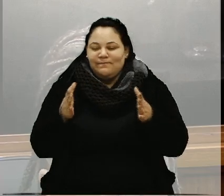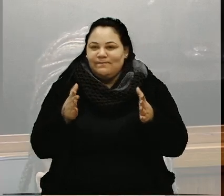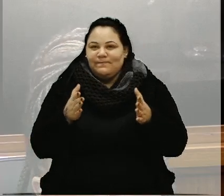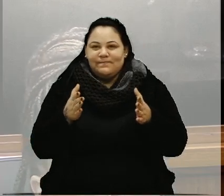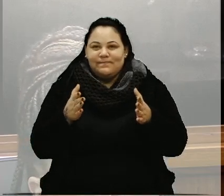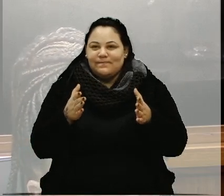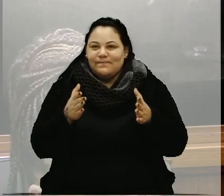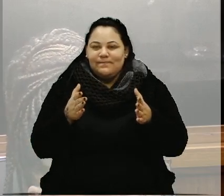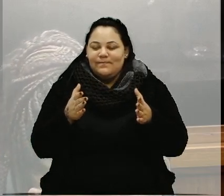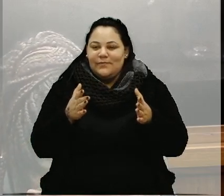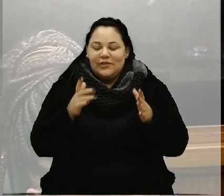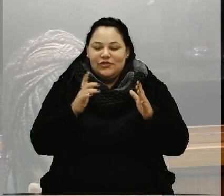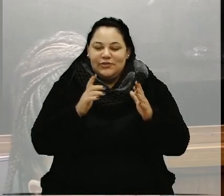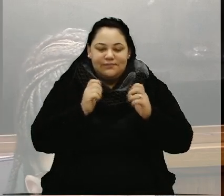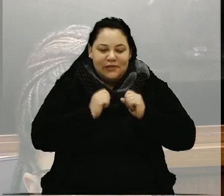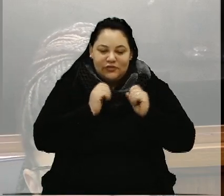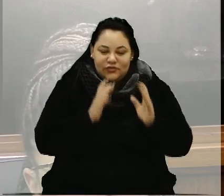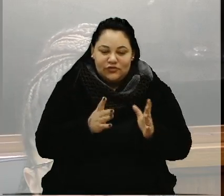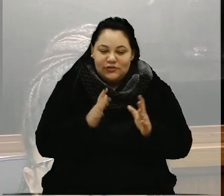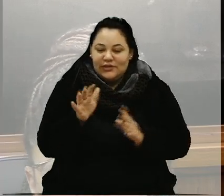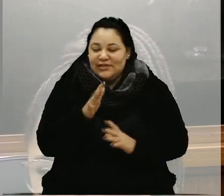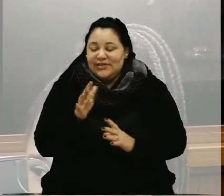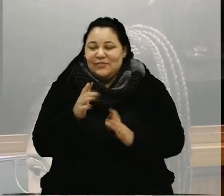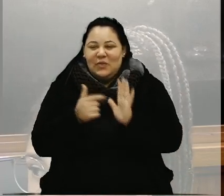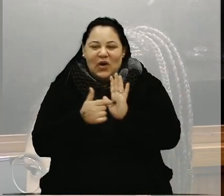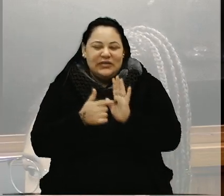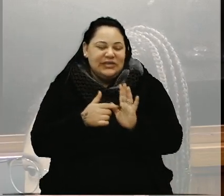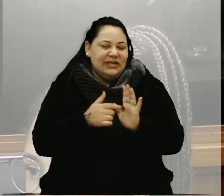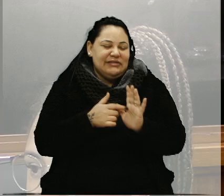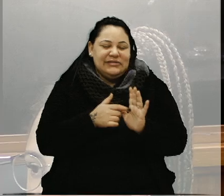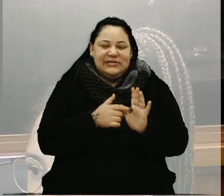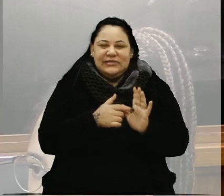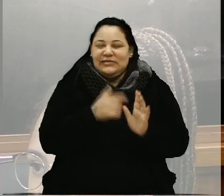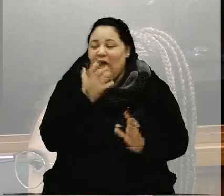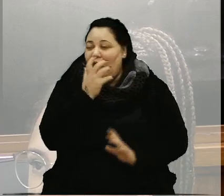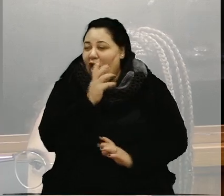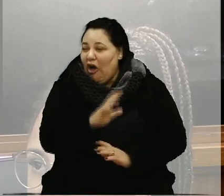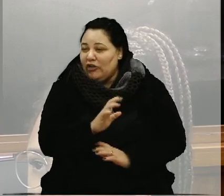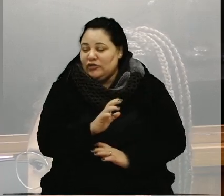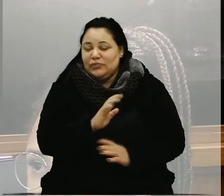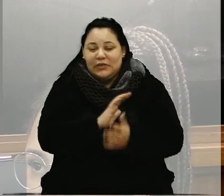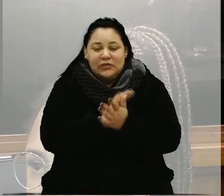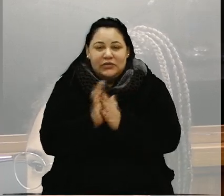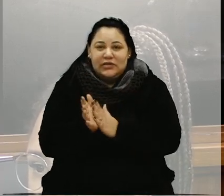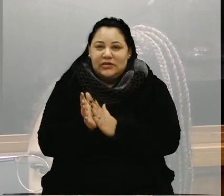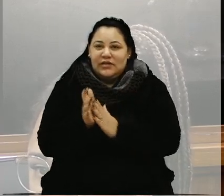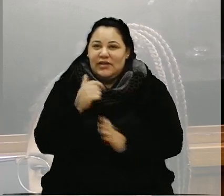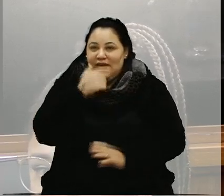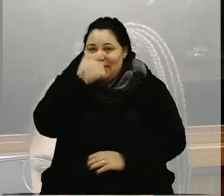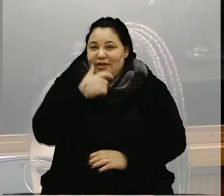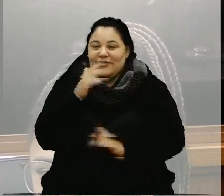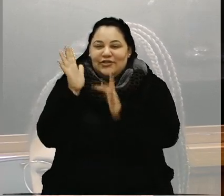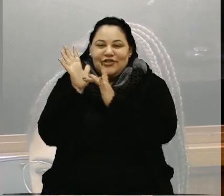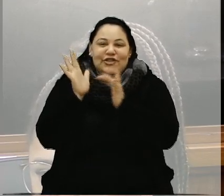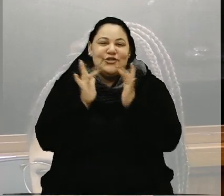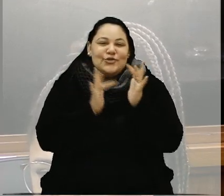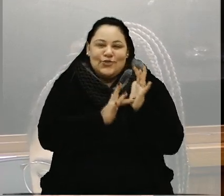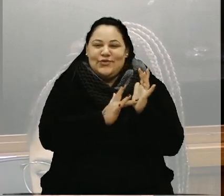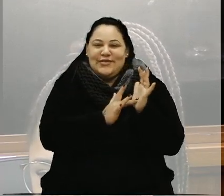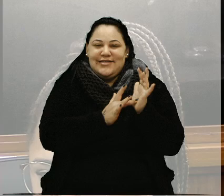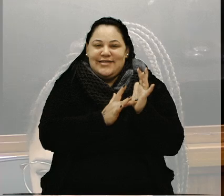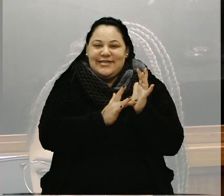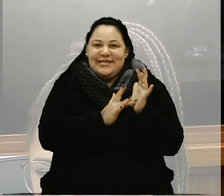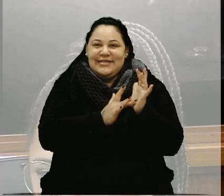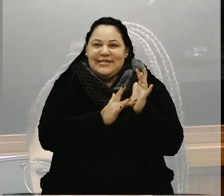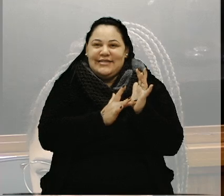de ações que muitas vezes refletem o ódio, a discriminação, a intolerância, Jesus, ele é carregado, né,